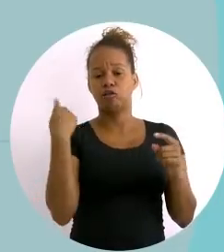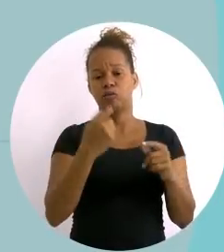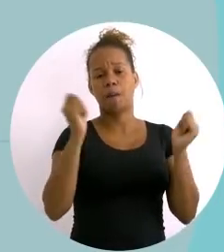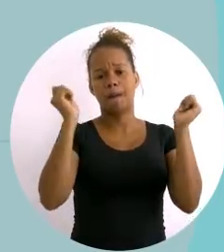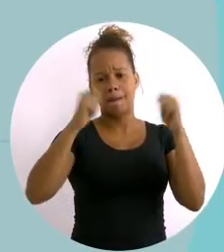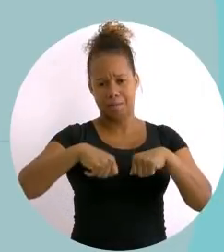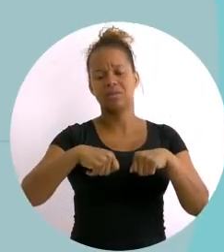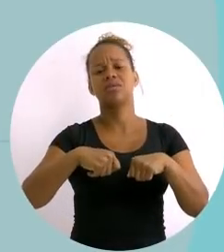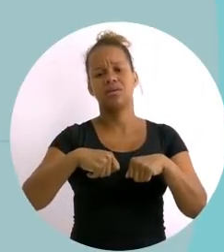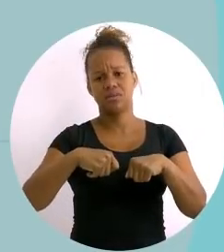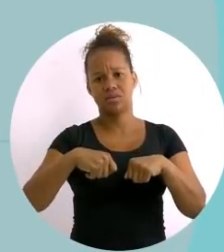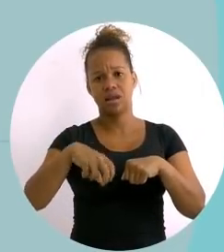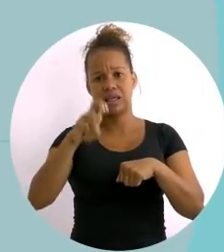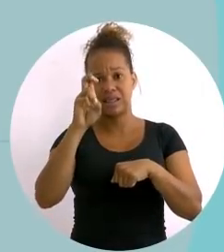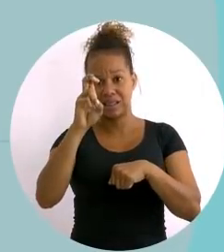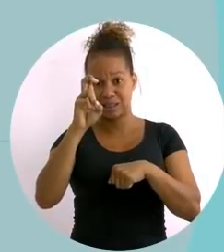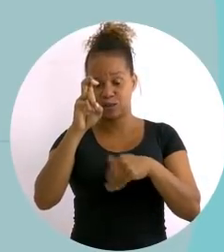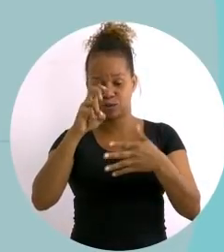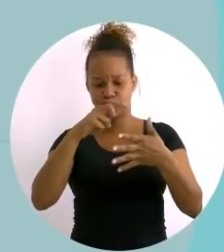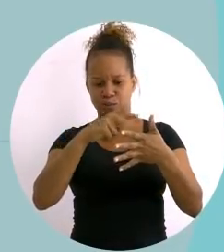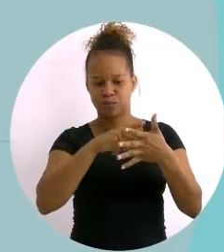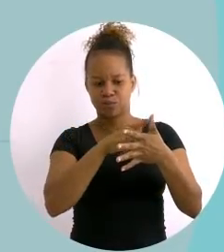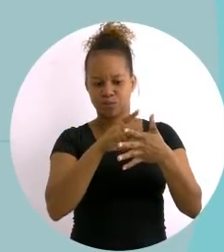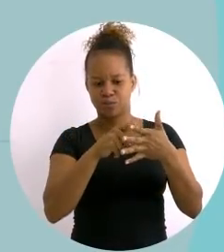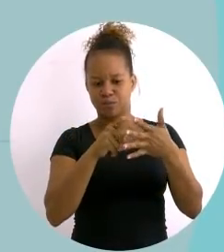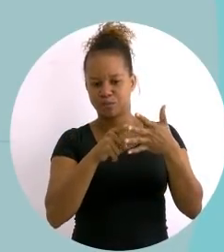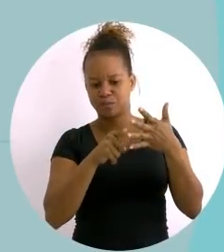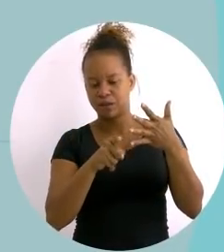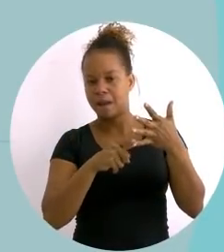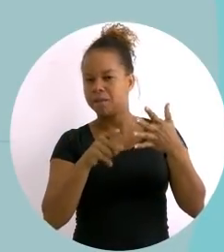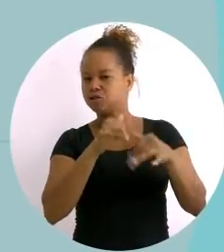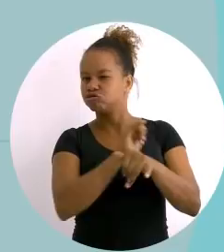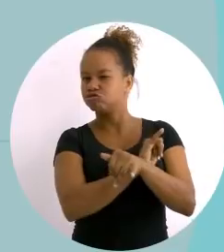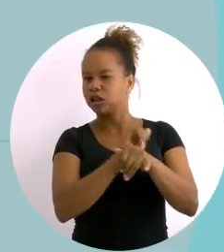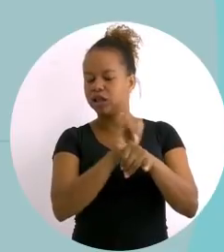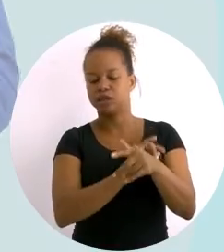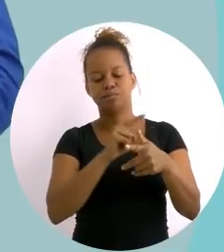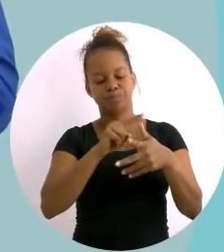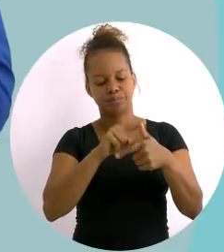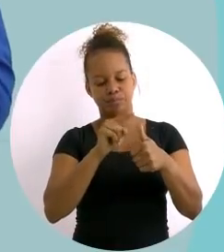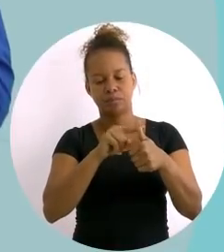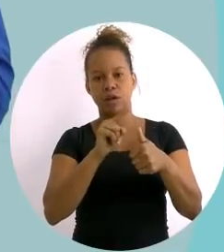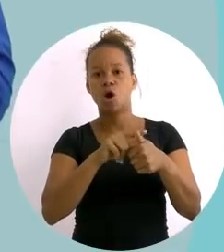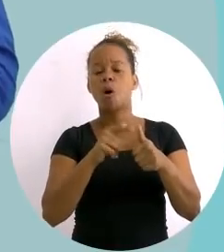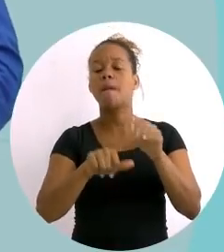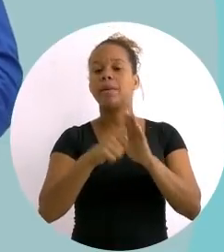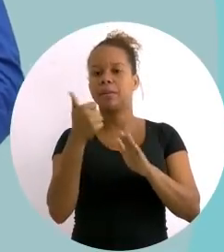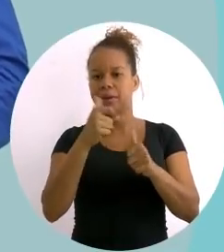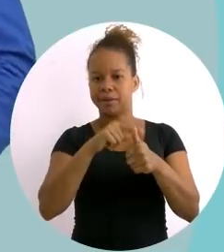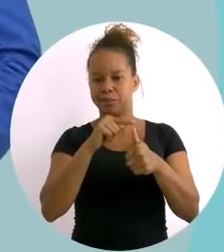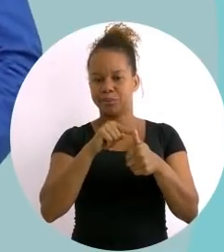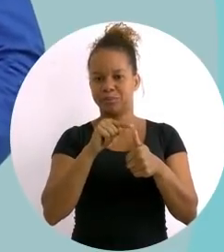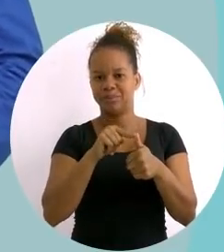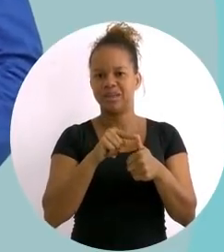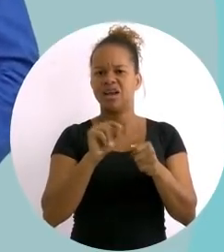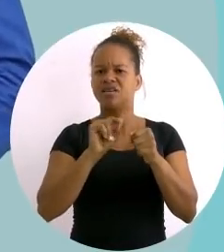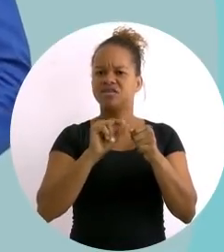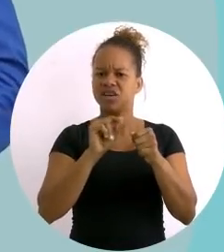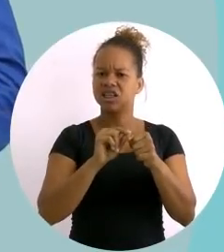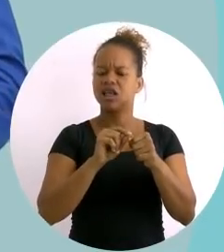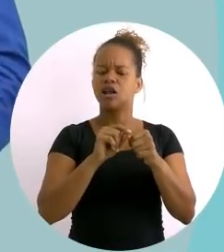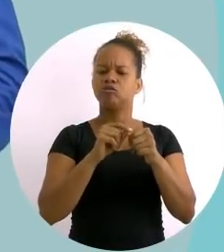competência vai trazer 5 passos para essas estratégias. Bora ver um a um. O primeiro passo seria